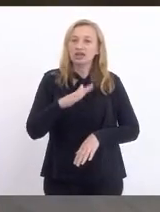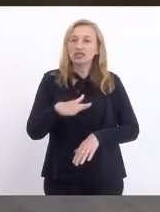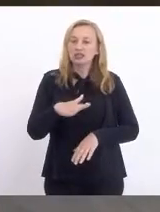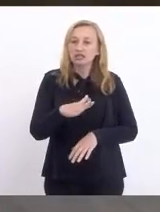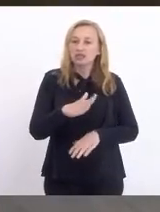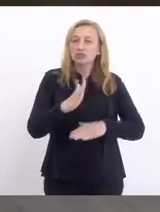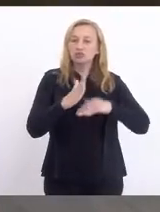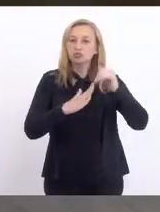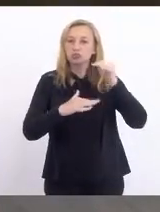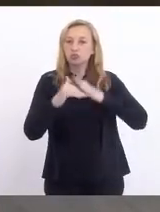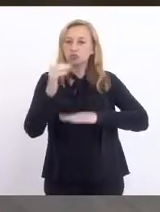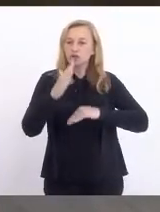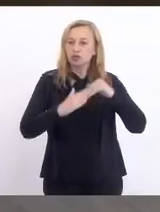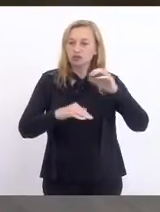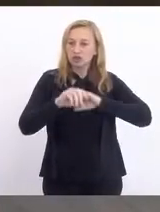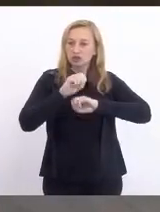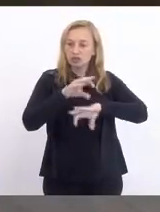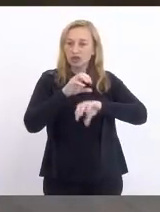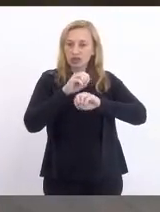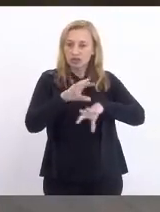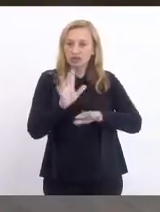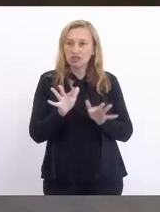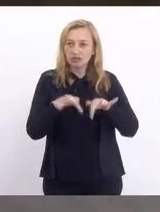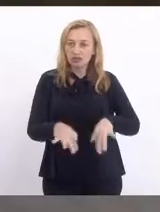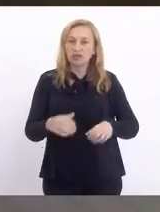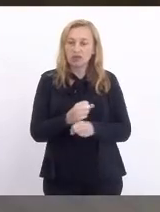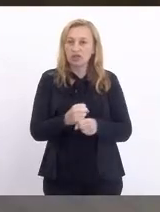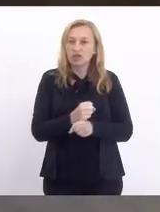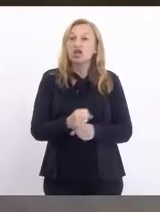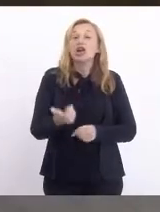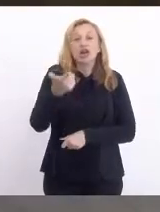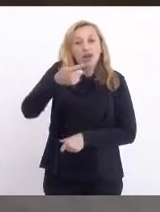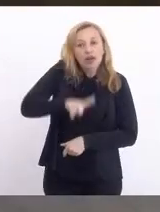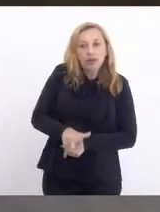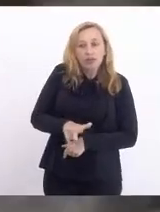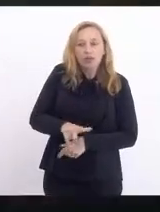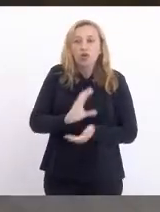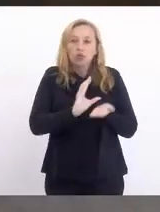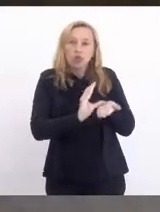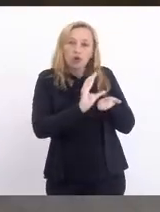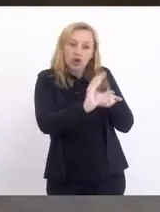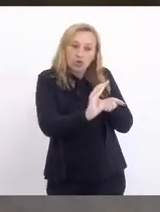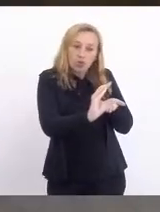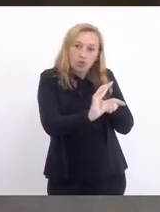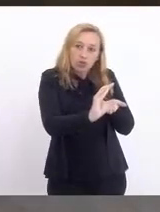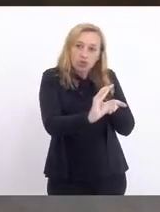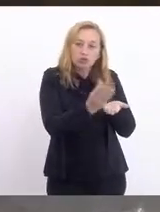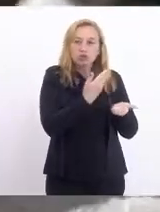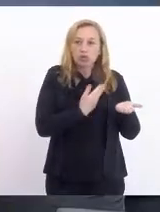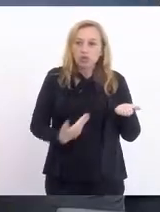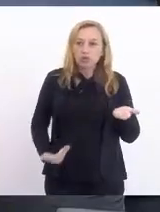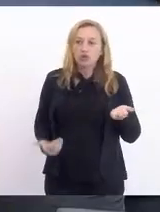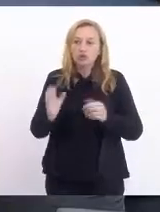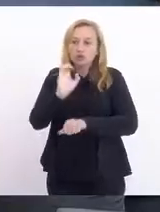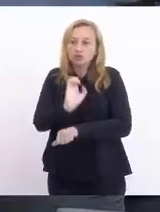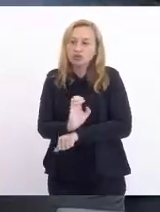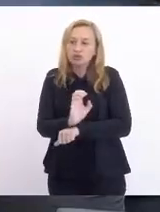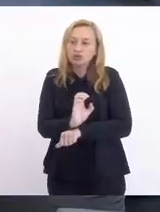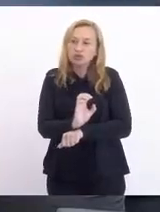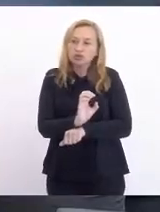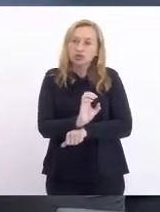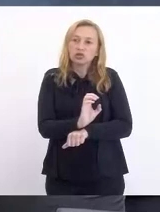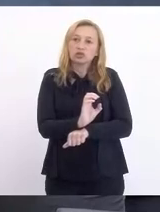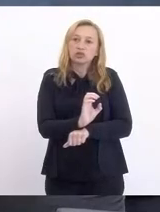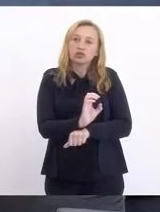neste final de ano repita o seu presidente o recurso que será depositado pelo governo do estado na